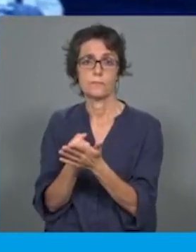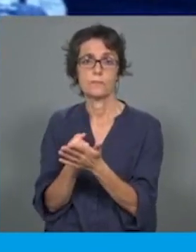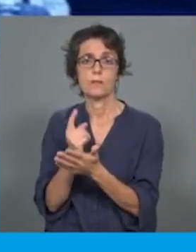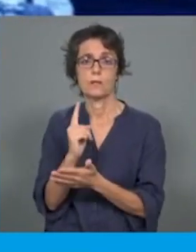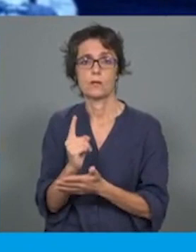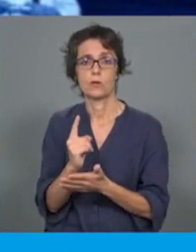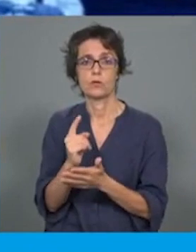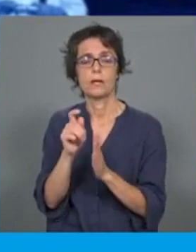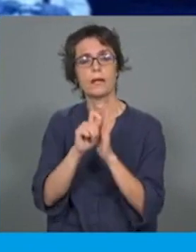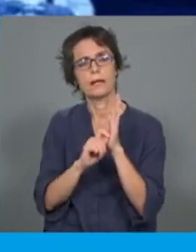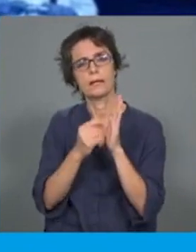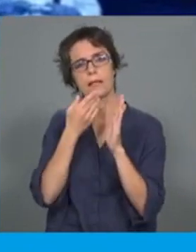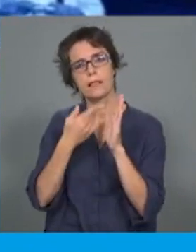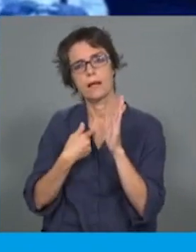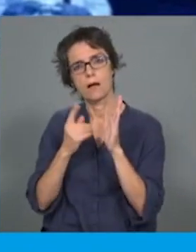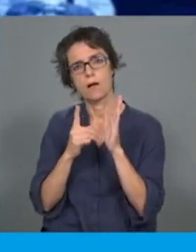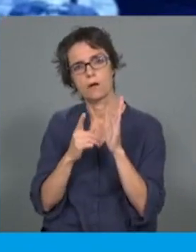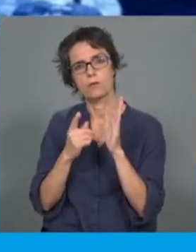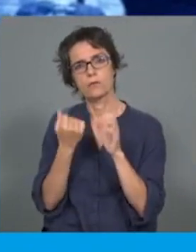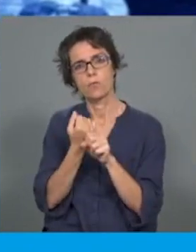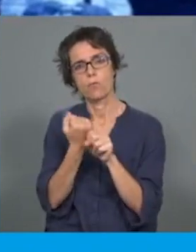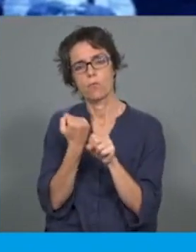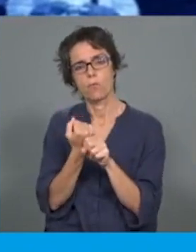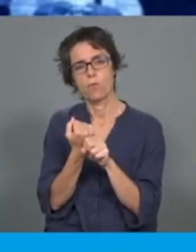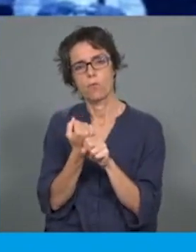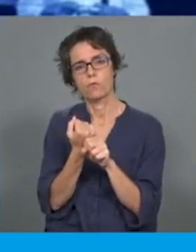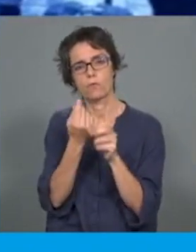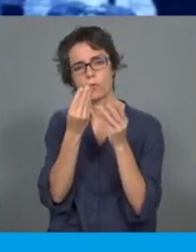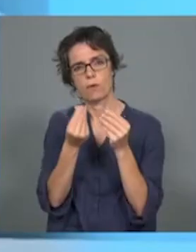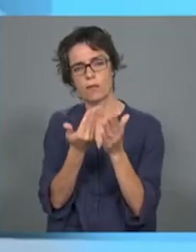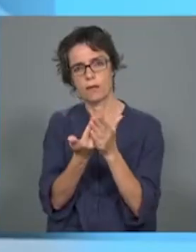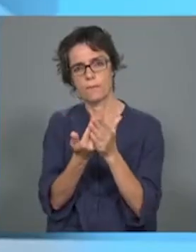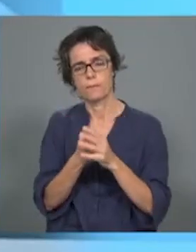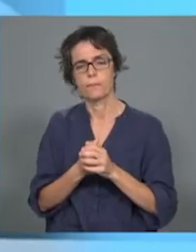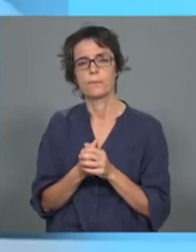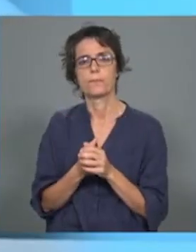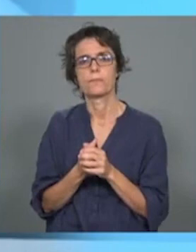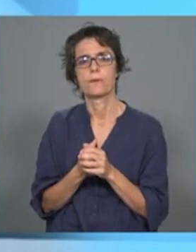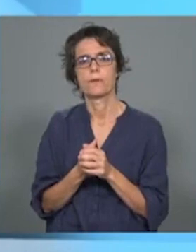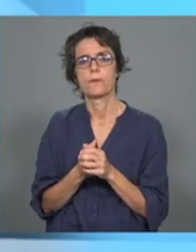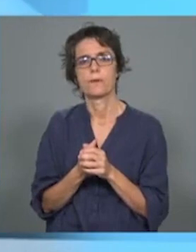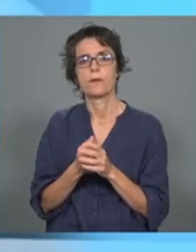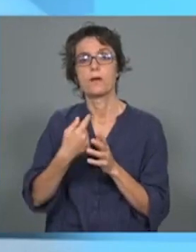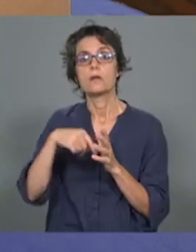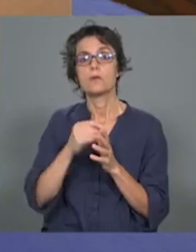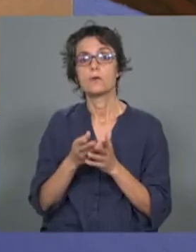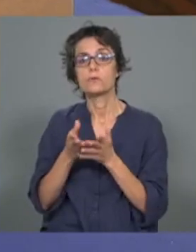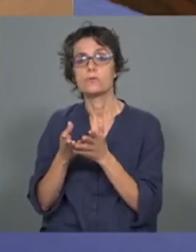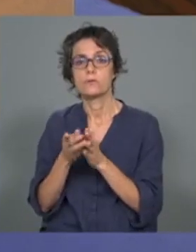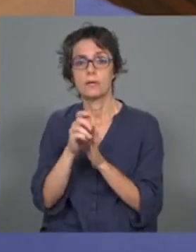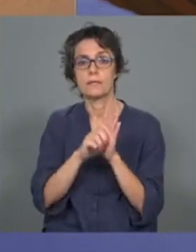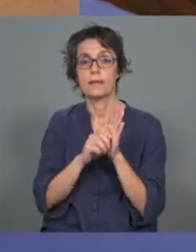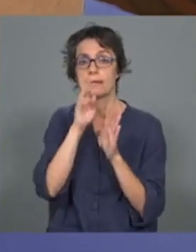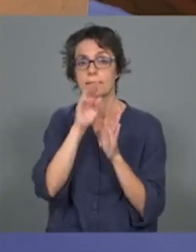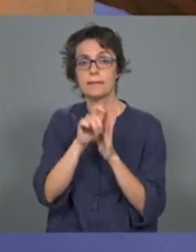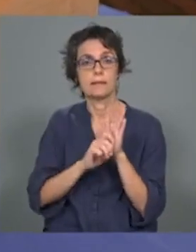a ética dá-nos qualidade ao serviço que prestamos. E, portanto, servir sem ética, creio que